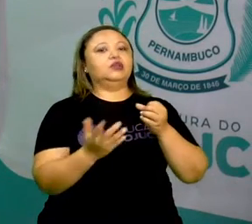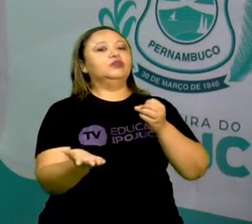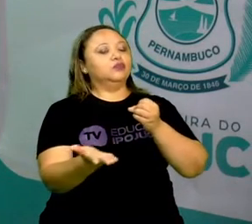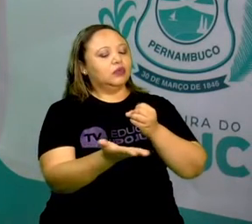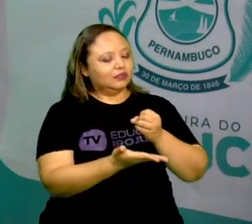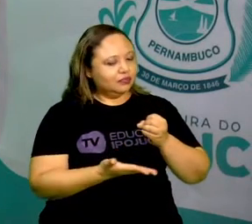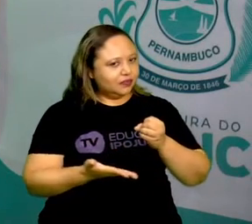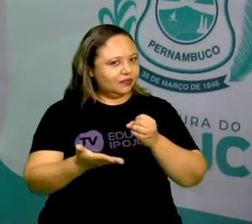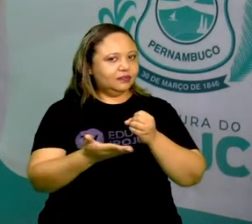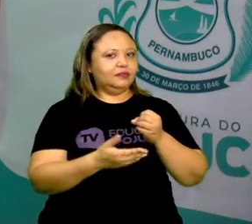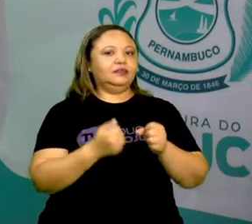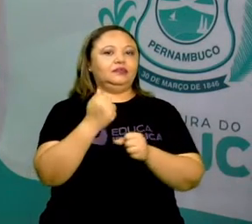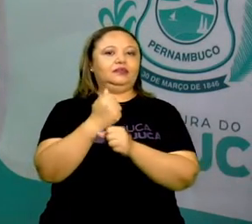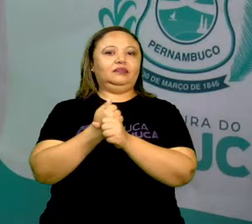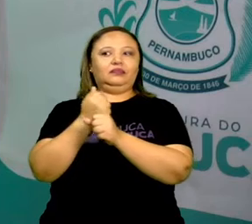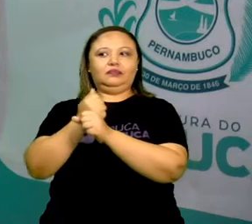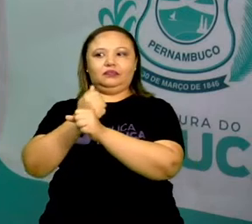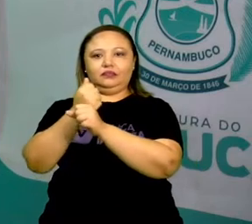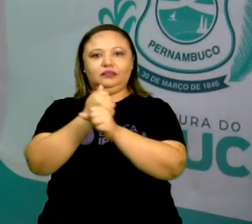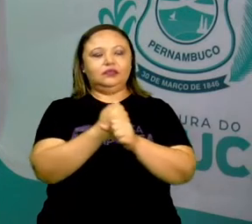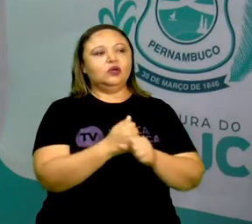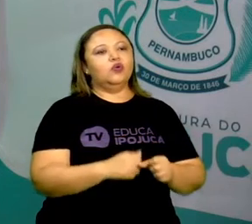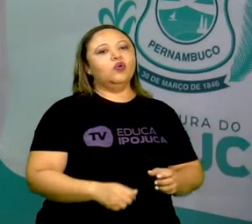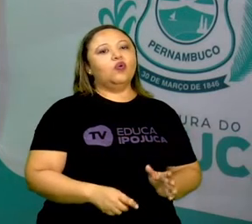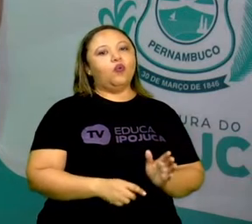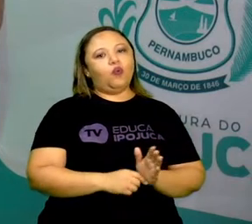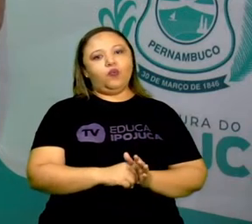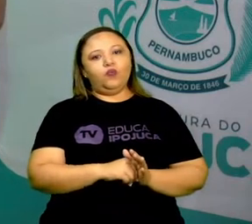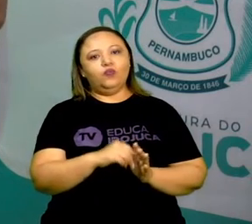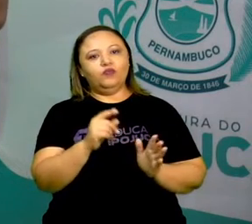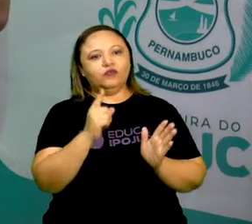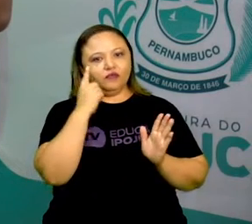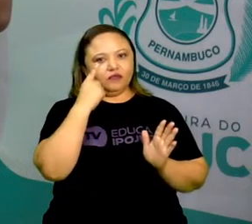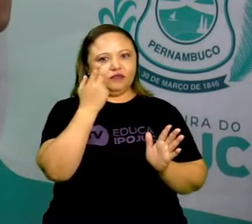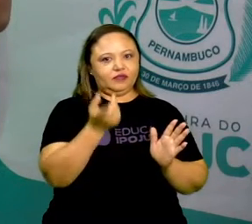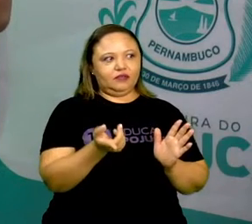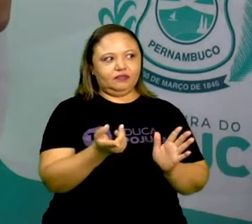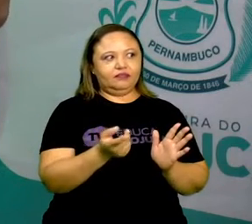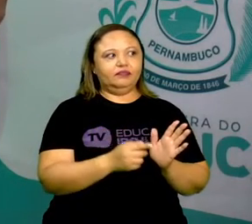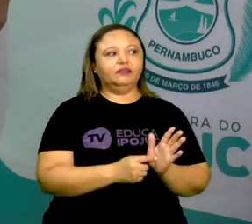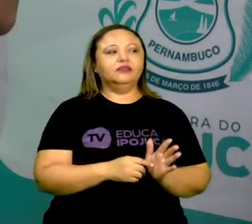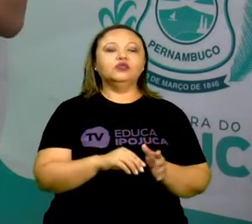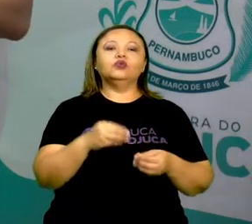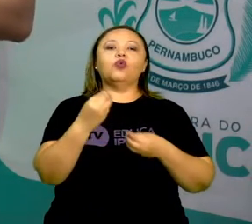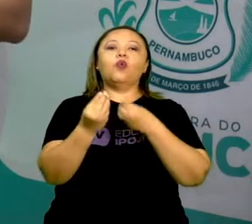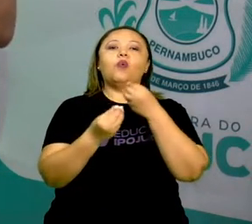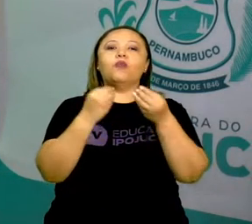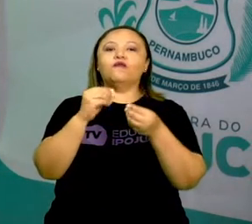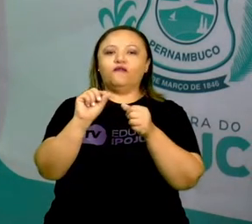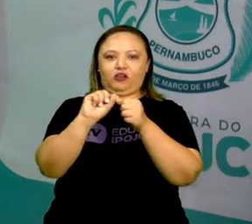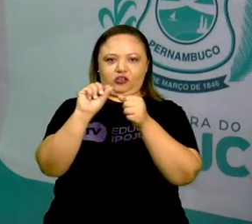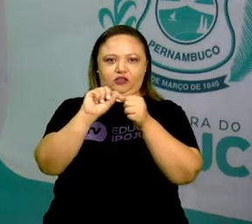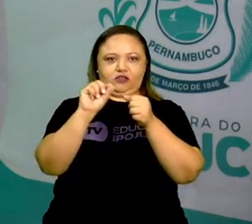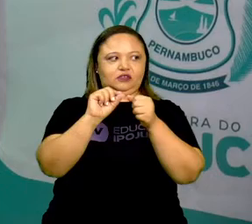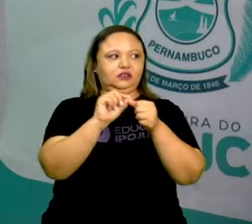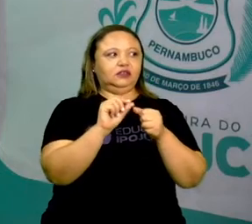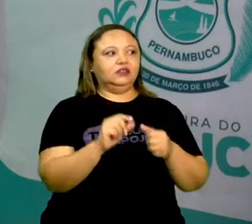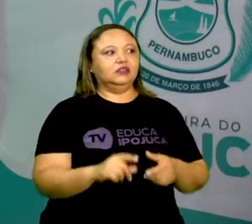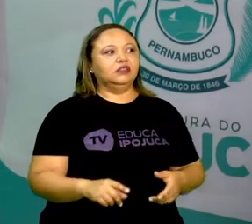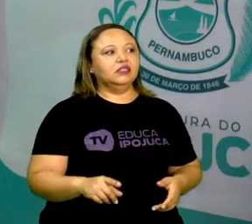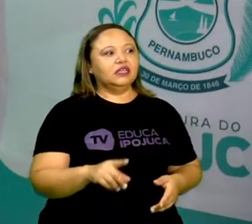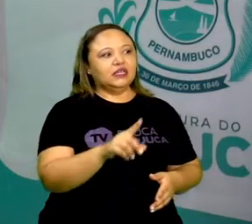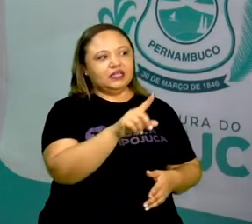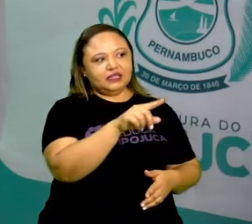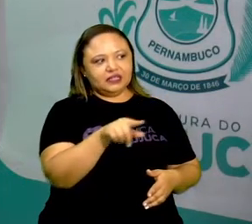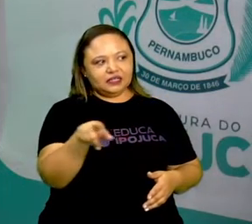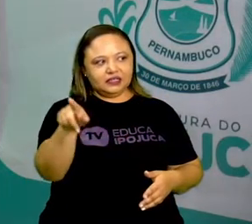de construção. Modelo de montagem, vamos ver? Sendo assim, digamos que a planificação que